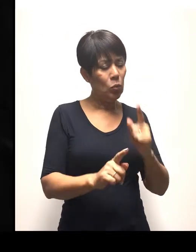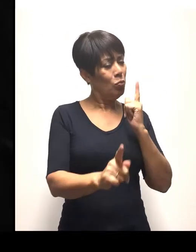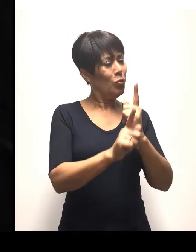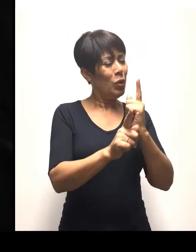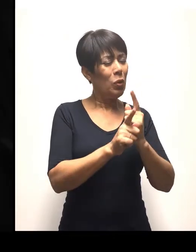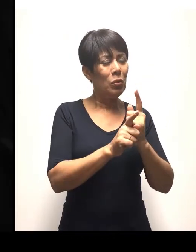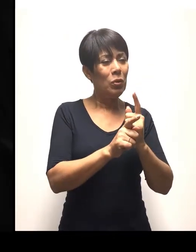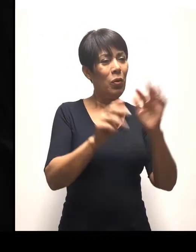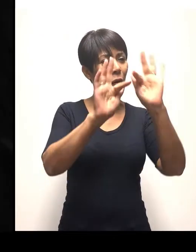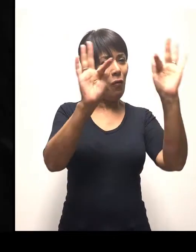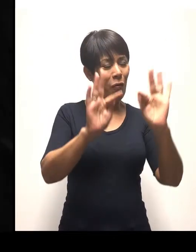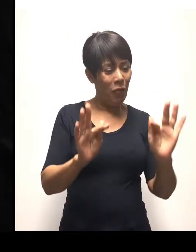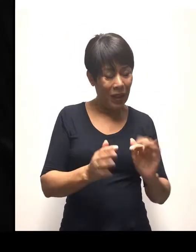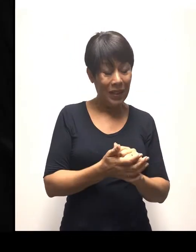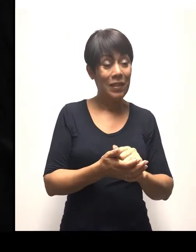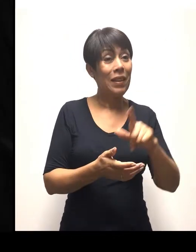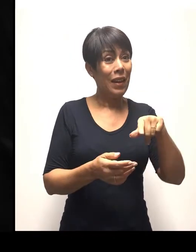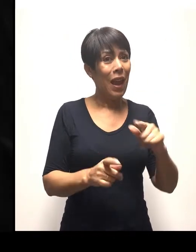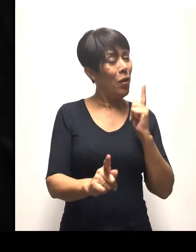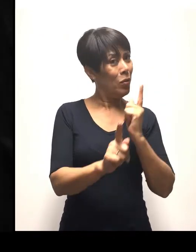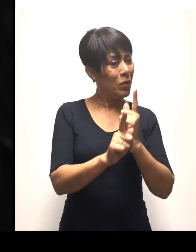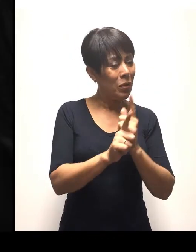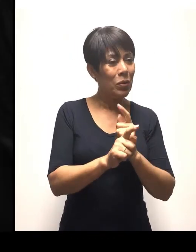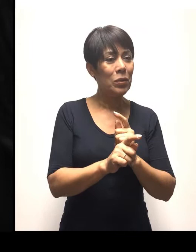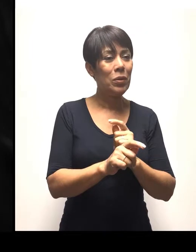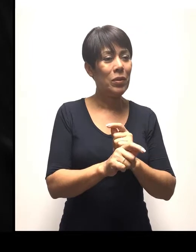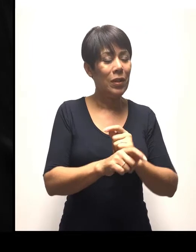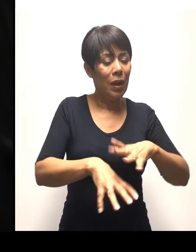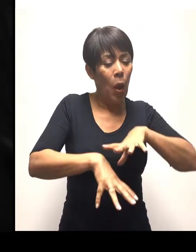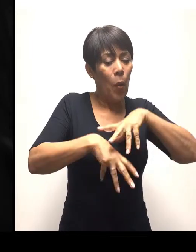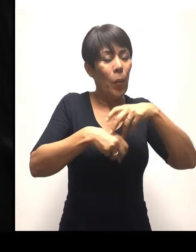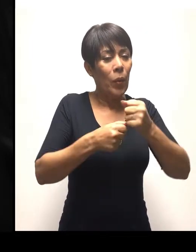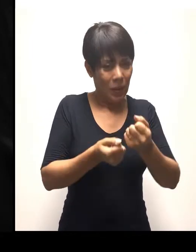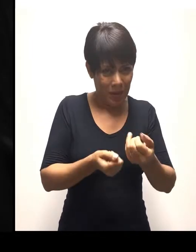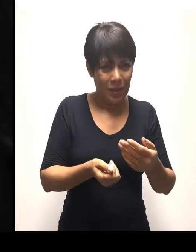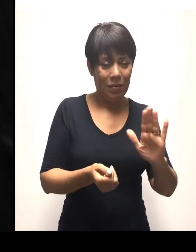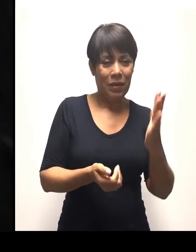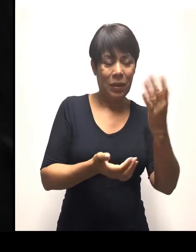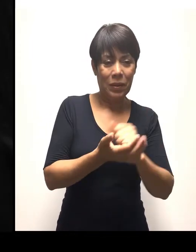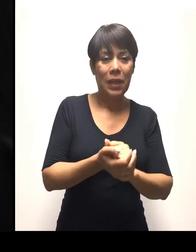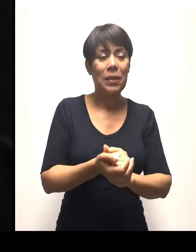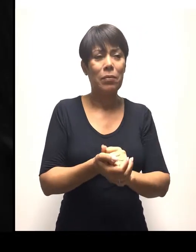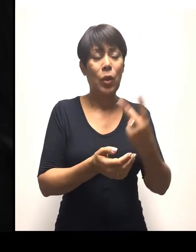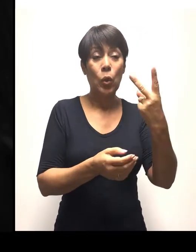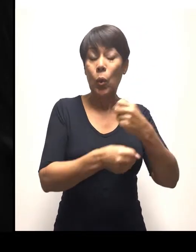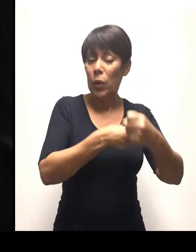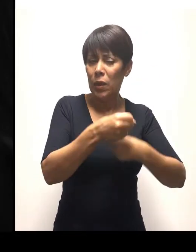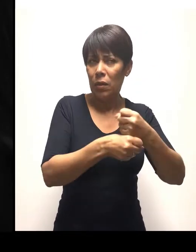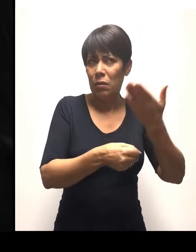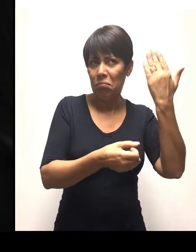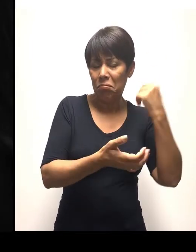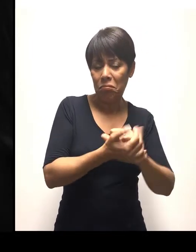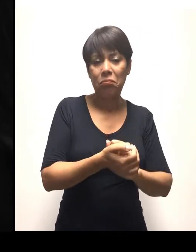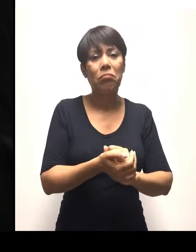Encontro Felizes, que é o encontro que se faz de sarau na periferia. Tem uns 2 anos que eu conheci